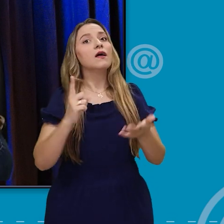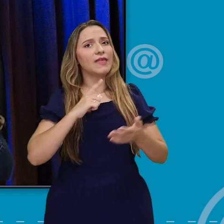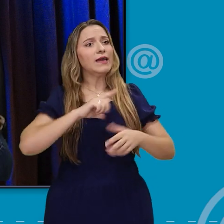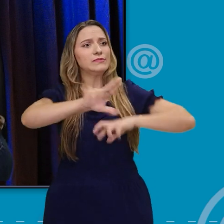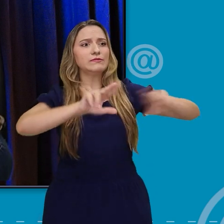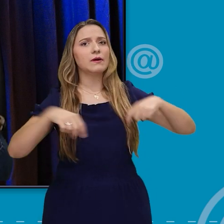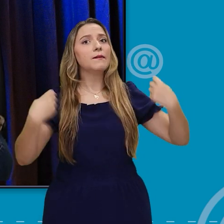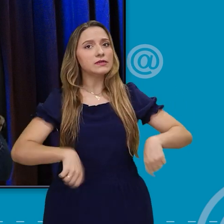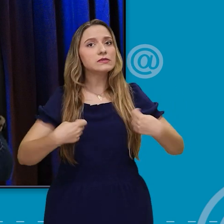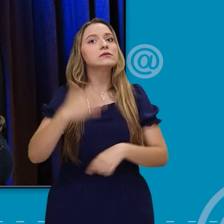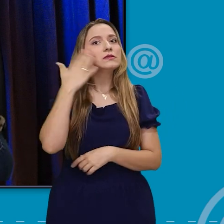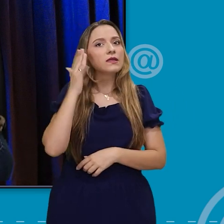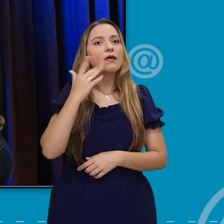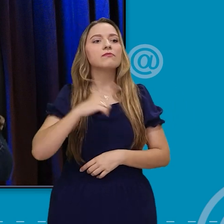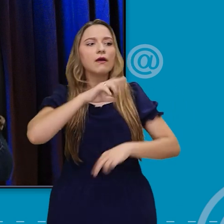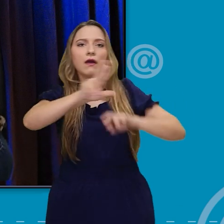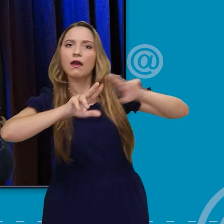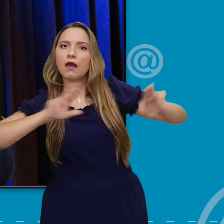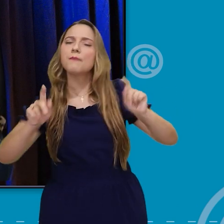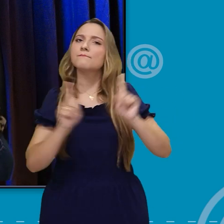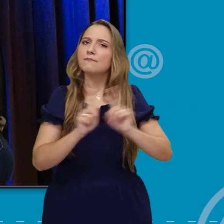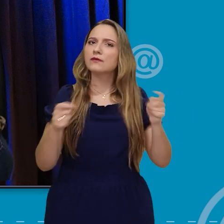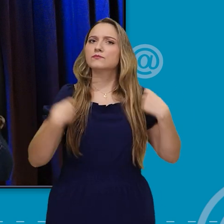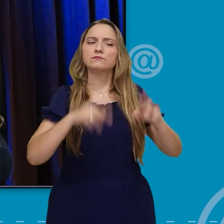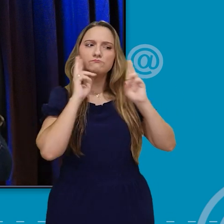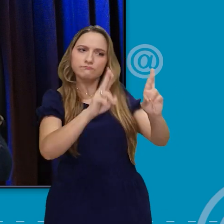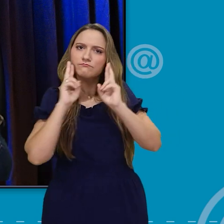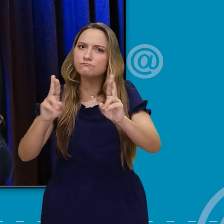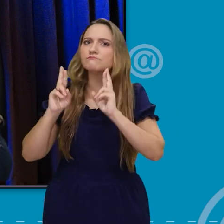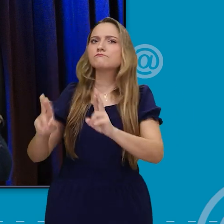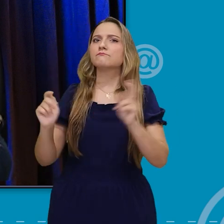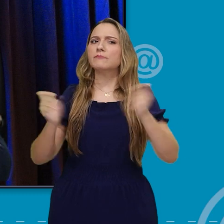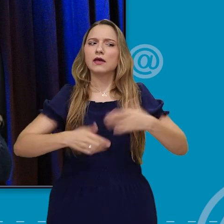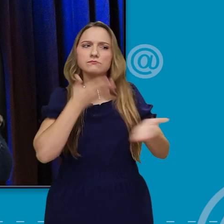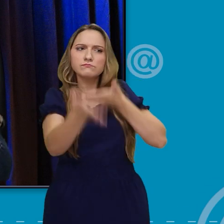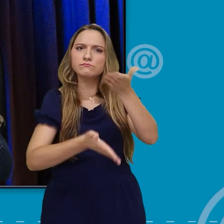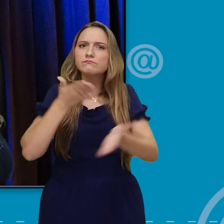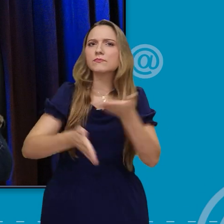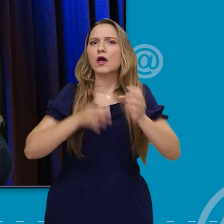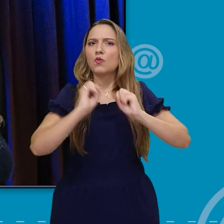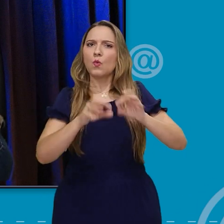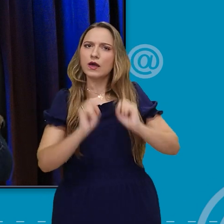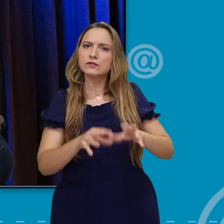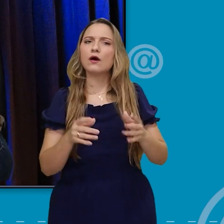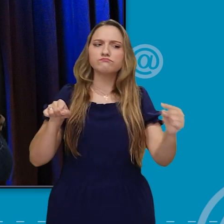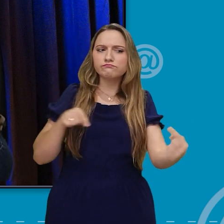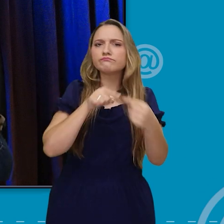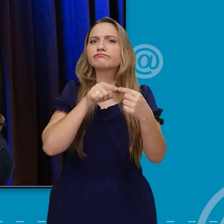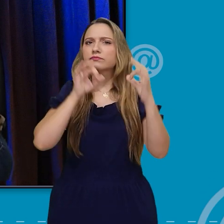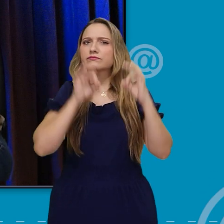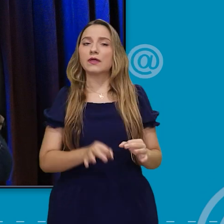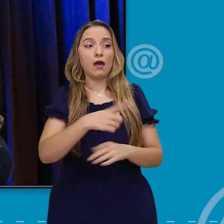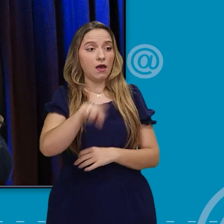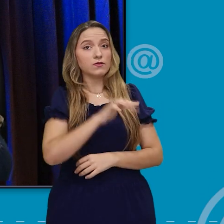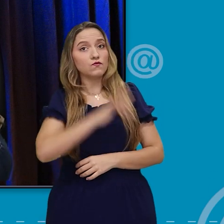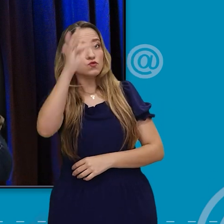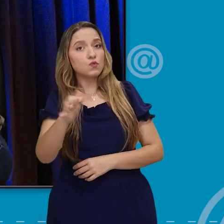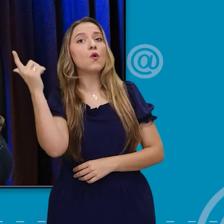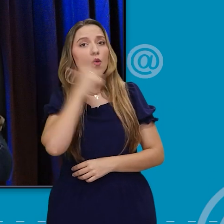na equidade, tratar os desiguais na medida da sua desigualdade, ofertar para mais do que um precisa, para o outro talvez precise de menos, para